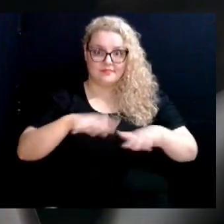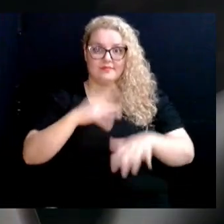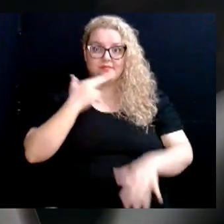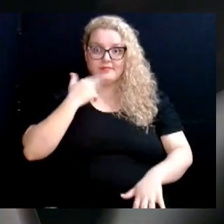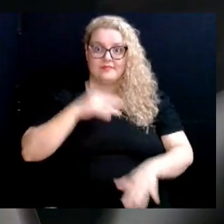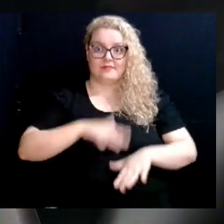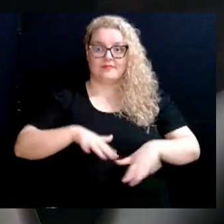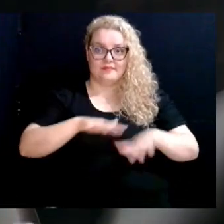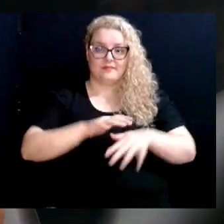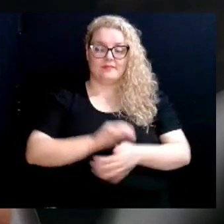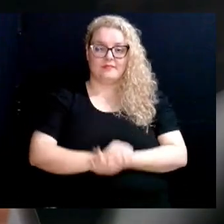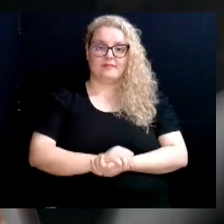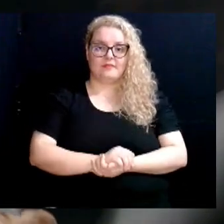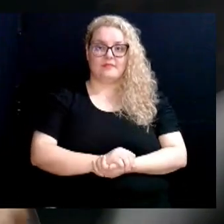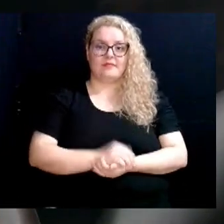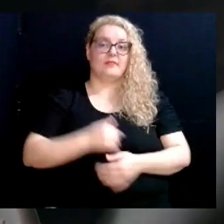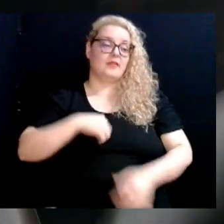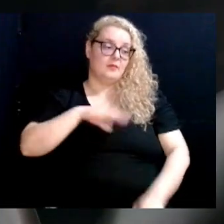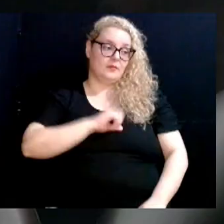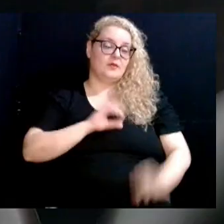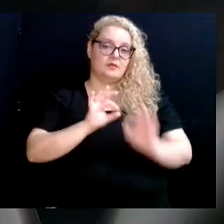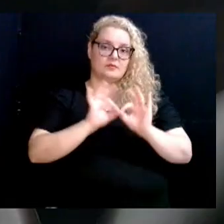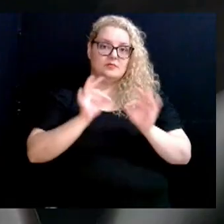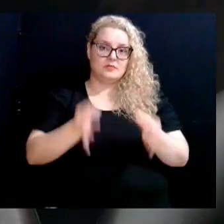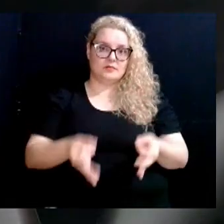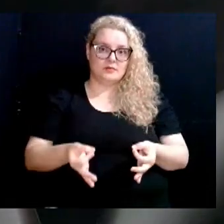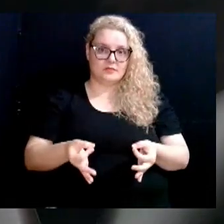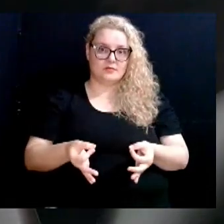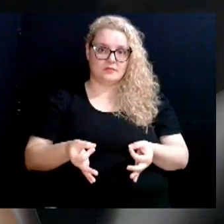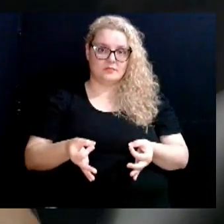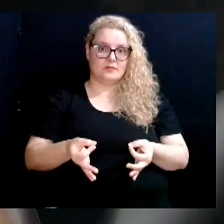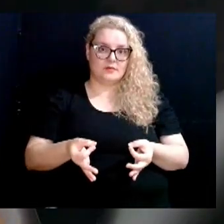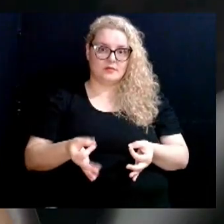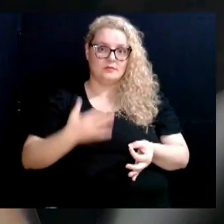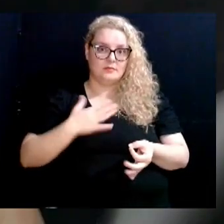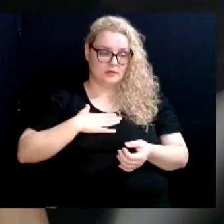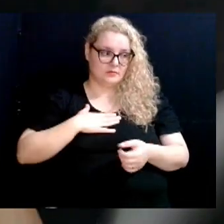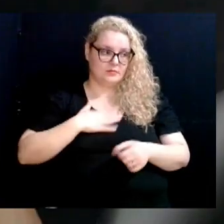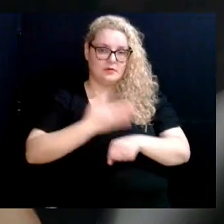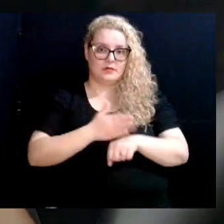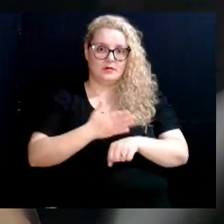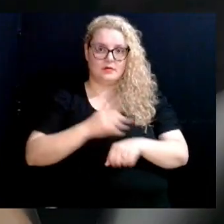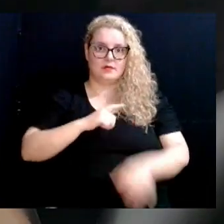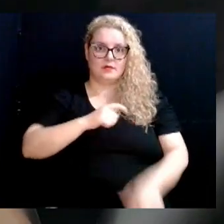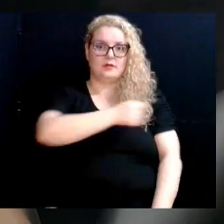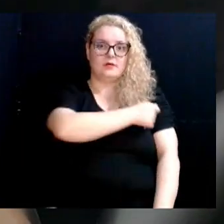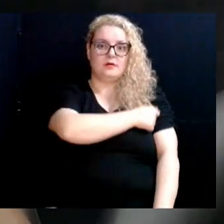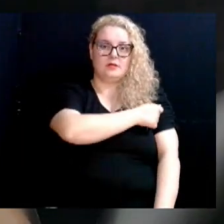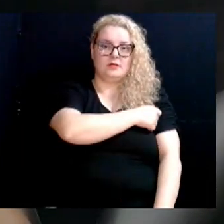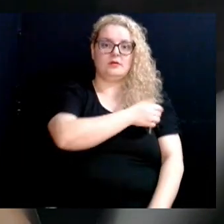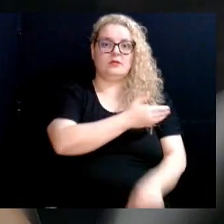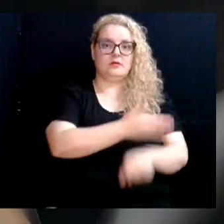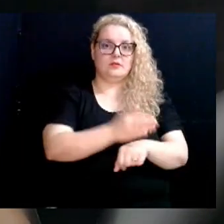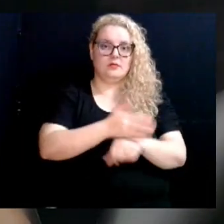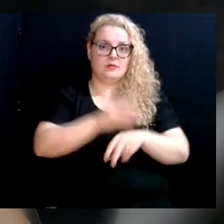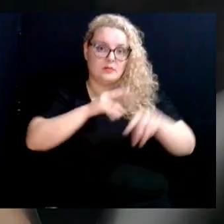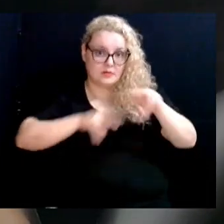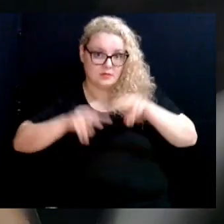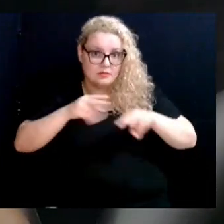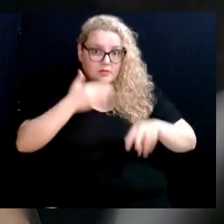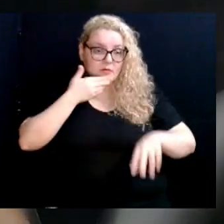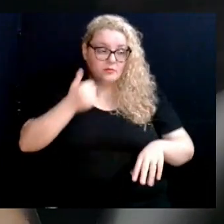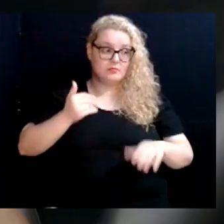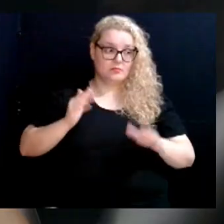nutricionistas, mas eu gosto de exemplificar muitas vezes pela minha prática. Eu tenho alunas que treinam visando melhor